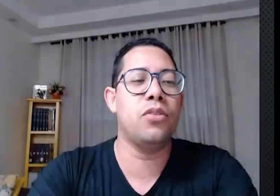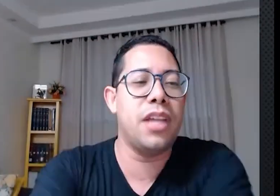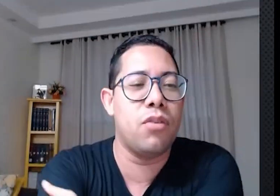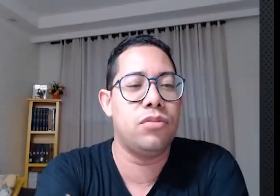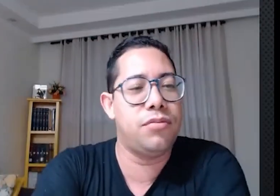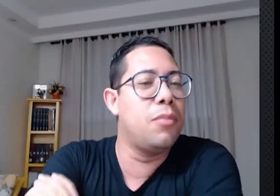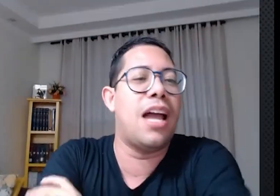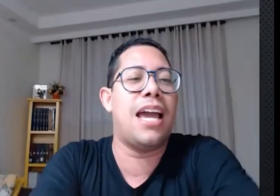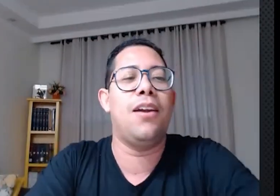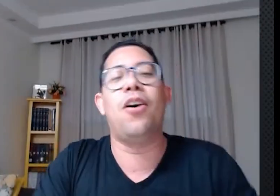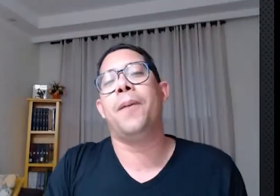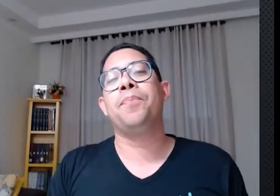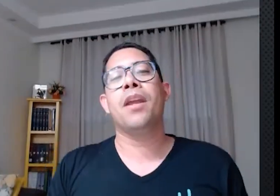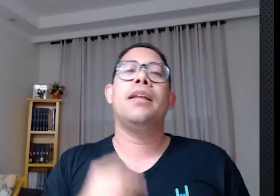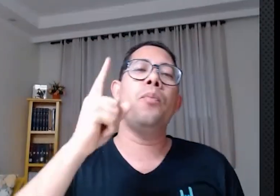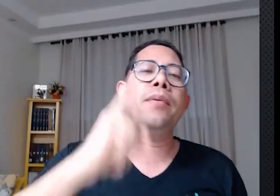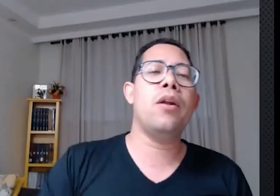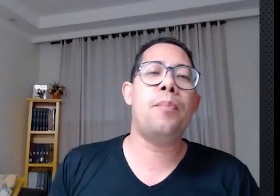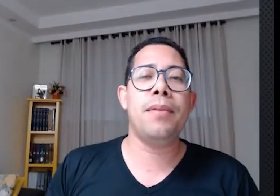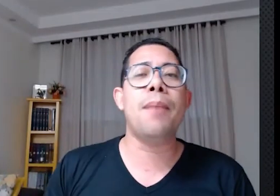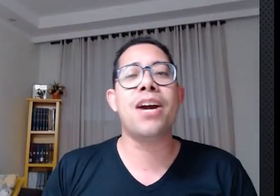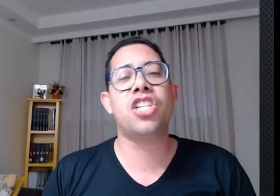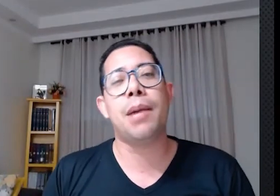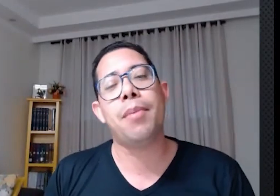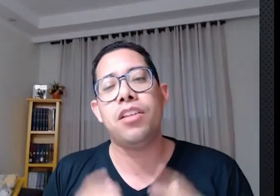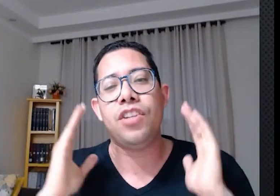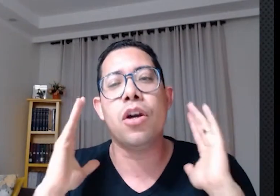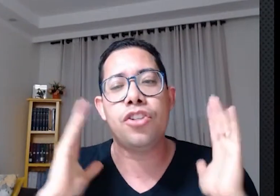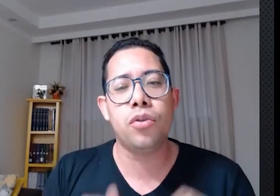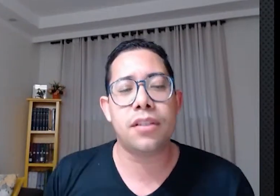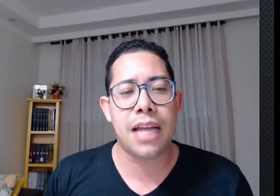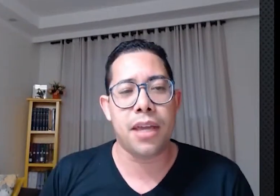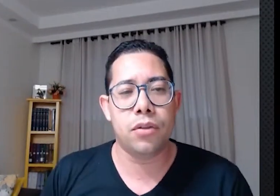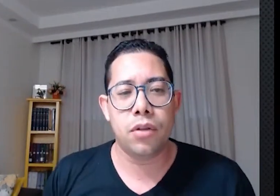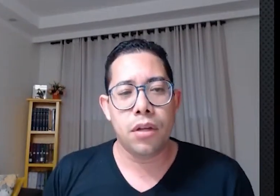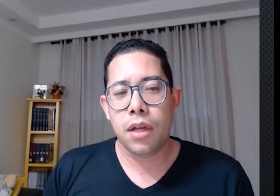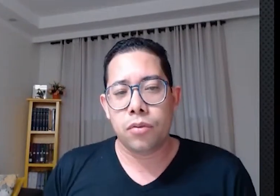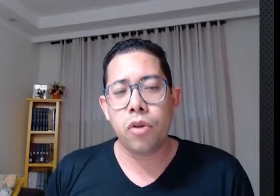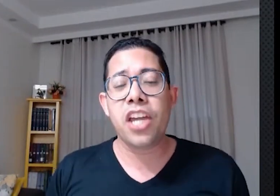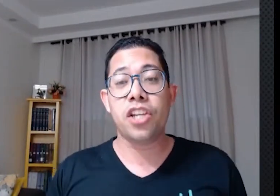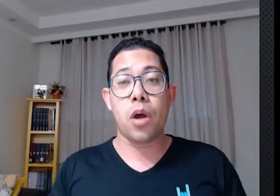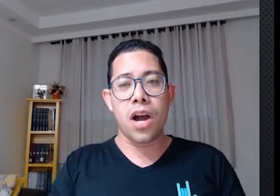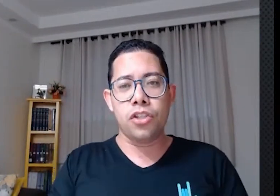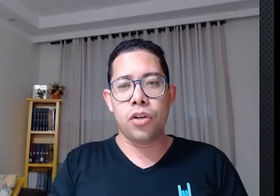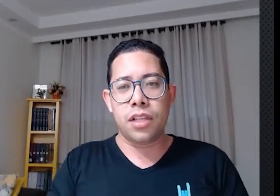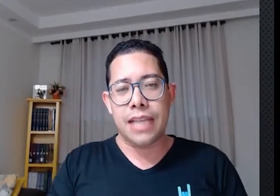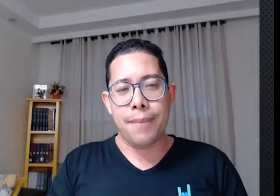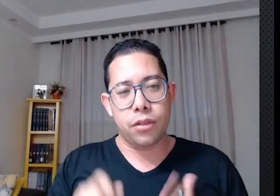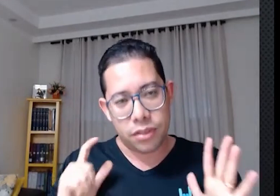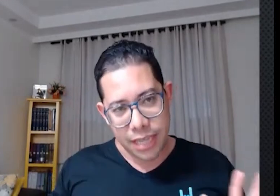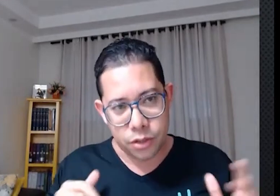Ai, meu Deus. Vamos lá, hein? Ó. Então, primeiro, a primeira parte que a Bíblia é dividida é o Antigo Testamento. Tudo bem, Gisel?